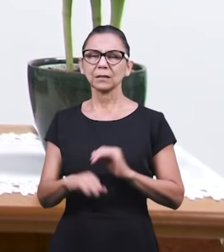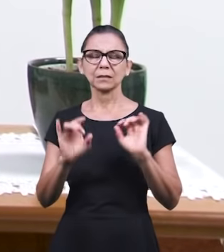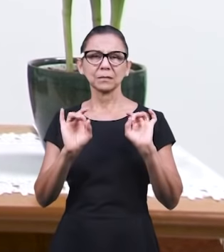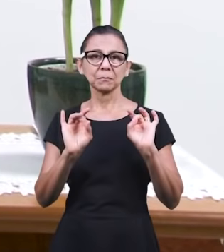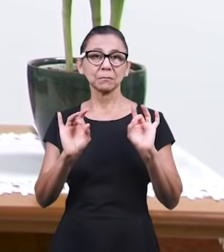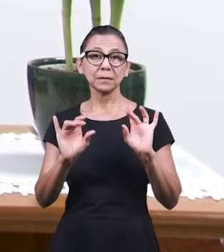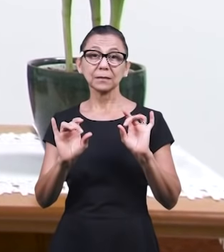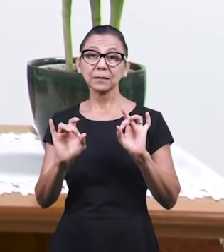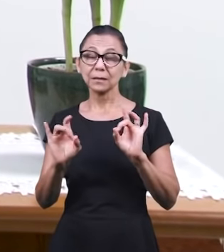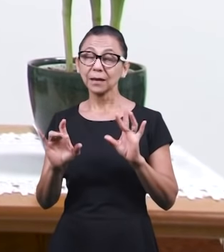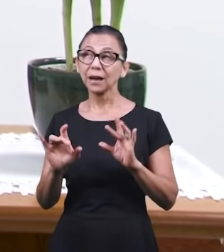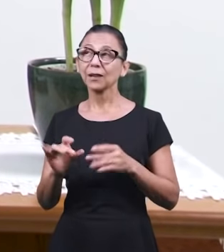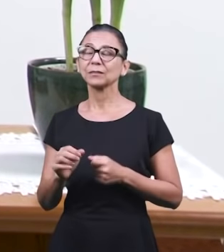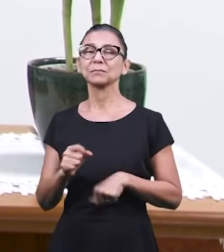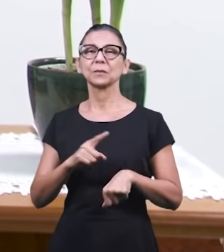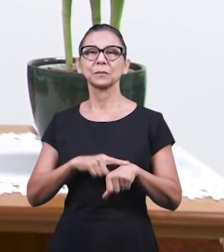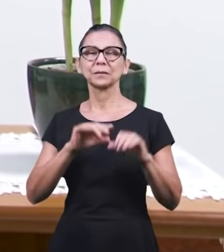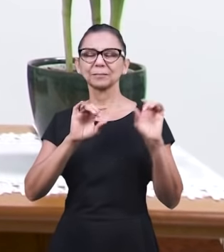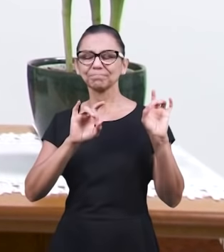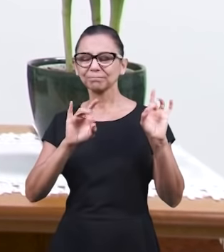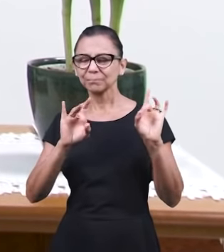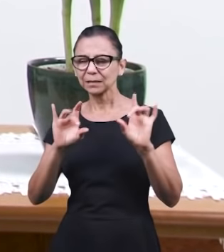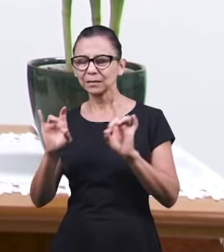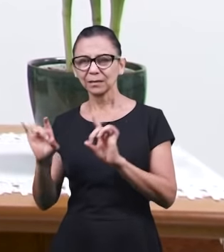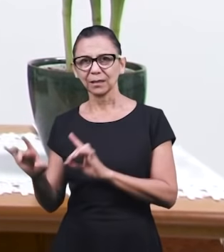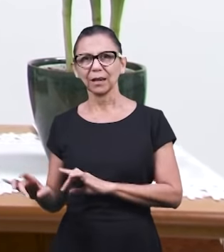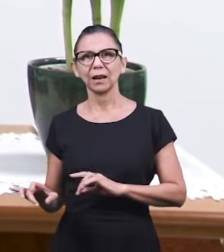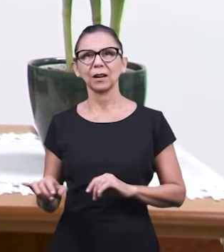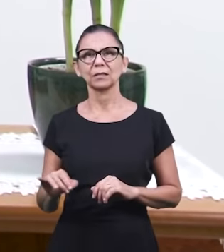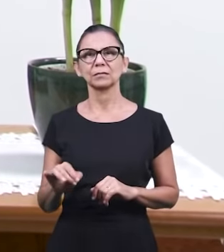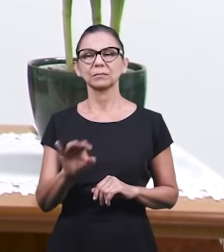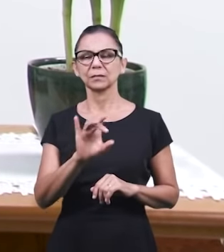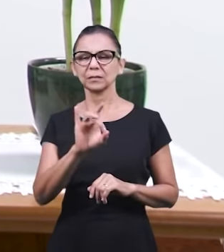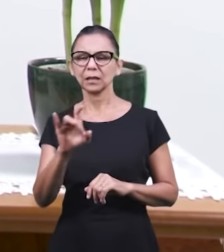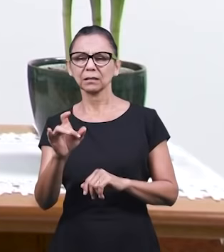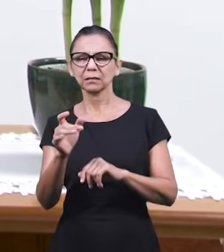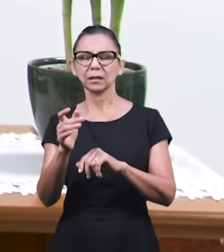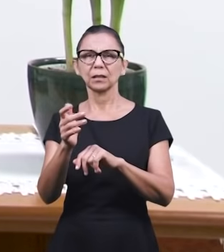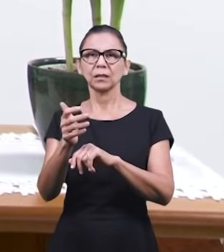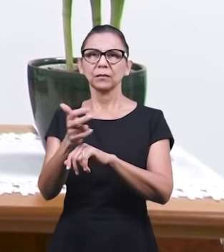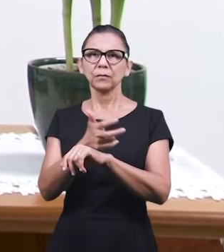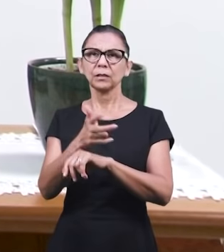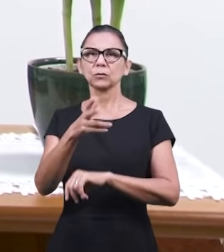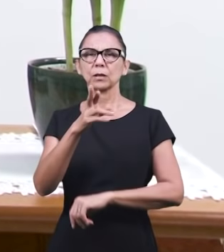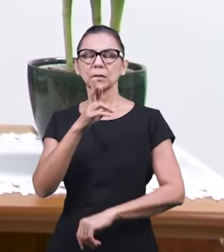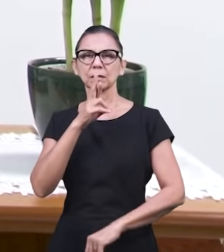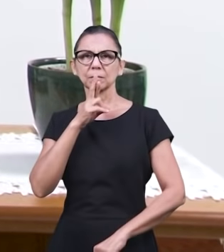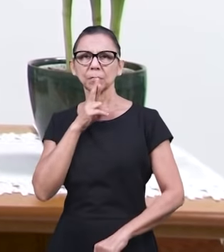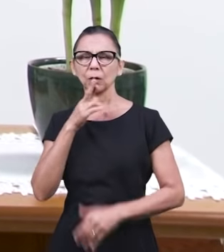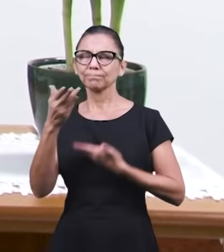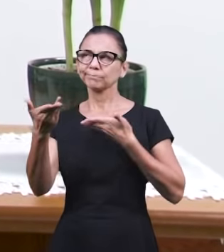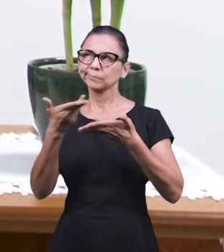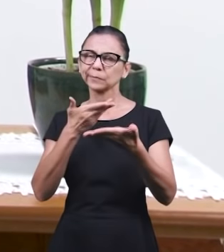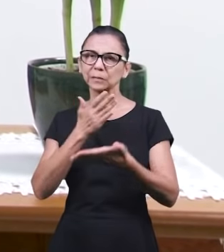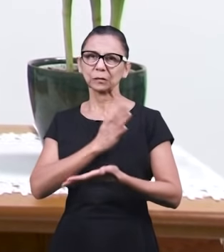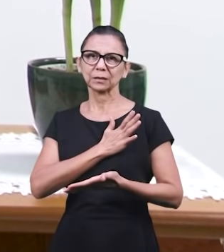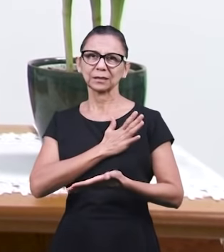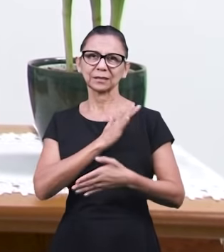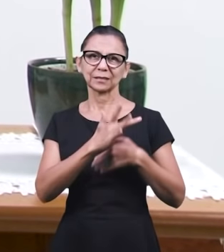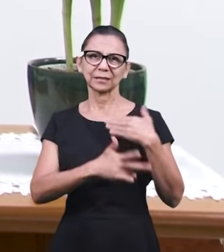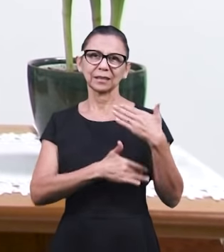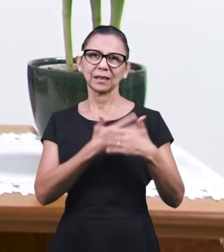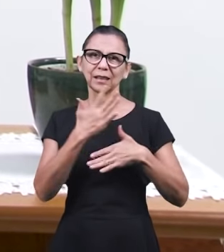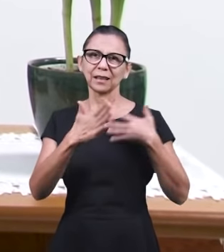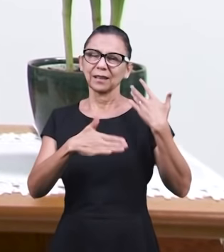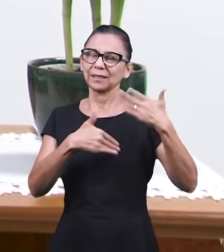onde participamos, ó Deus, de um momento tão especial, através de cada vídeo, de cada resposta, o nosso coração se enche